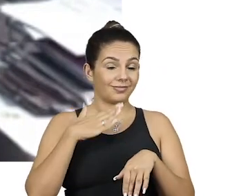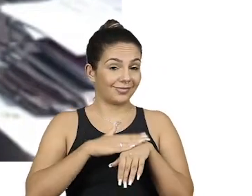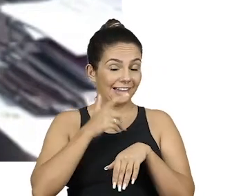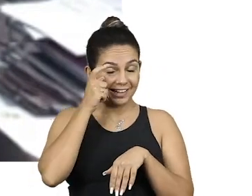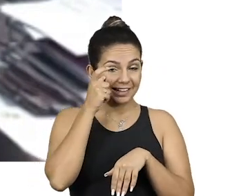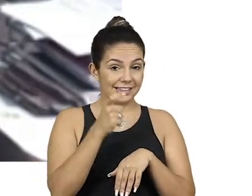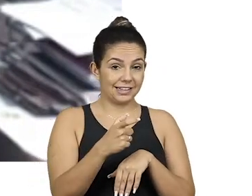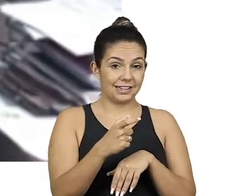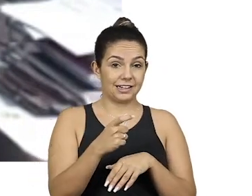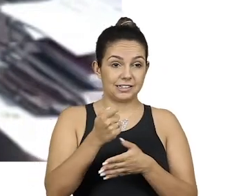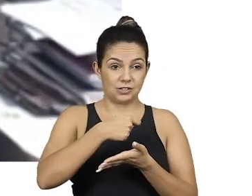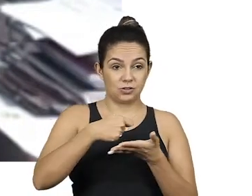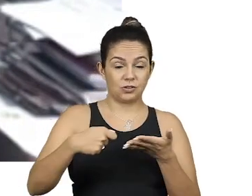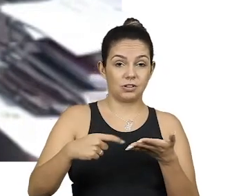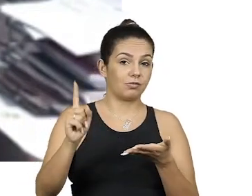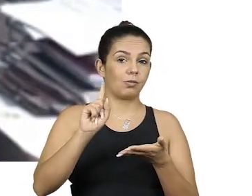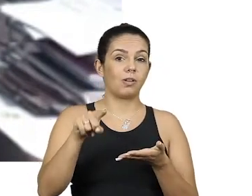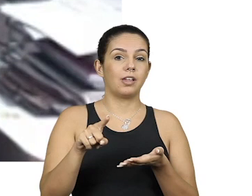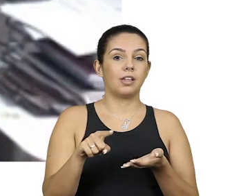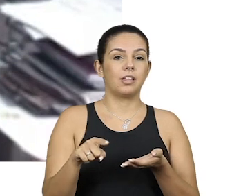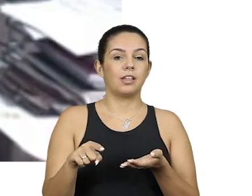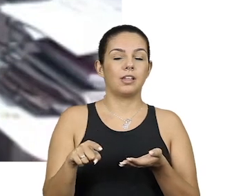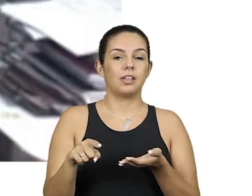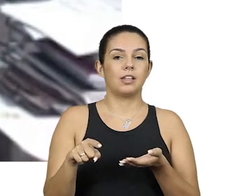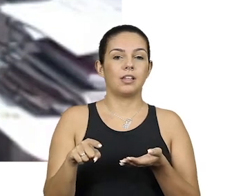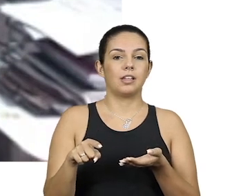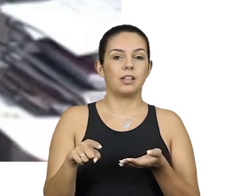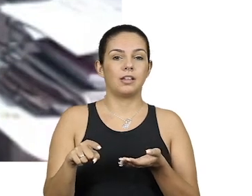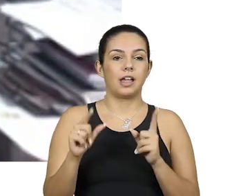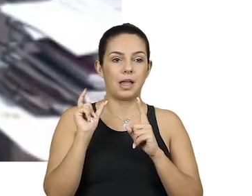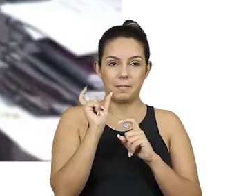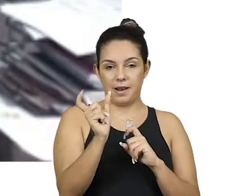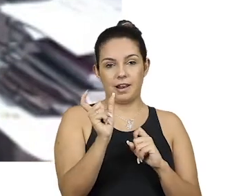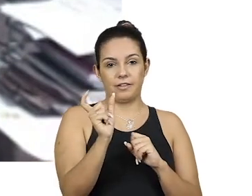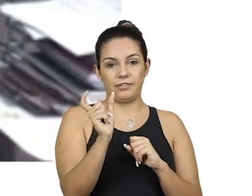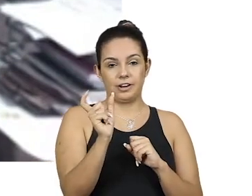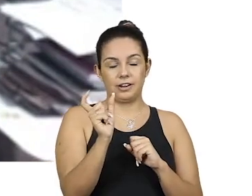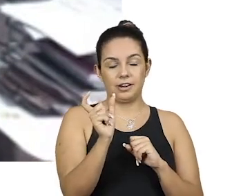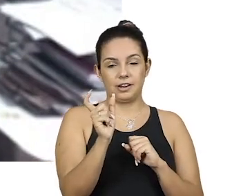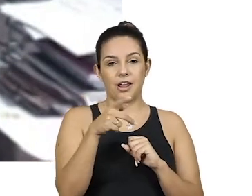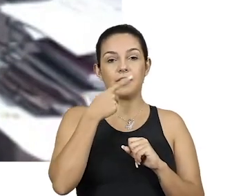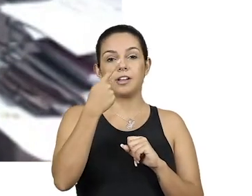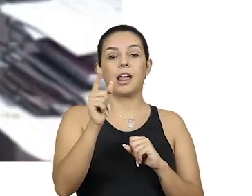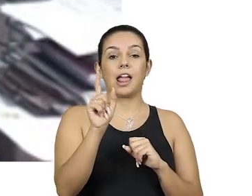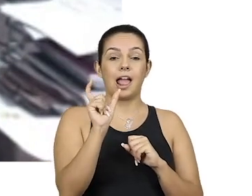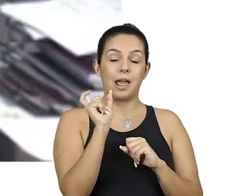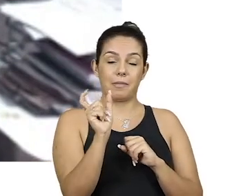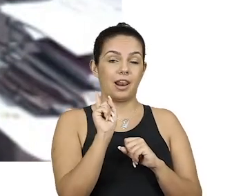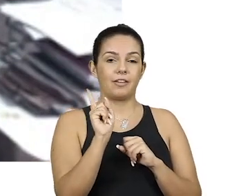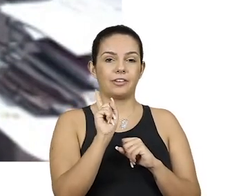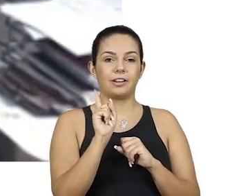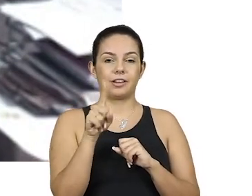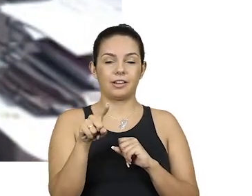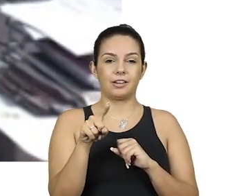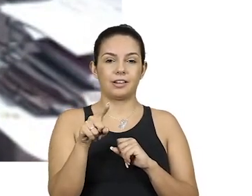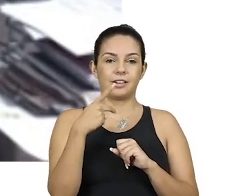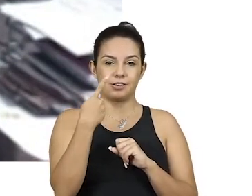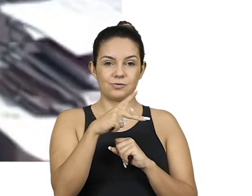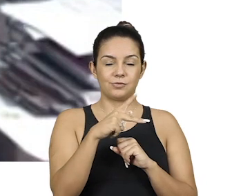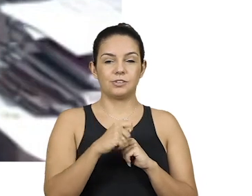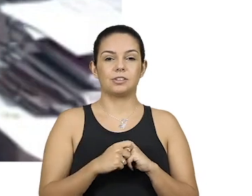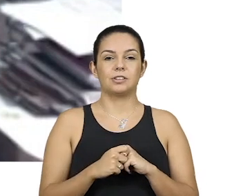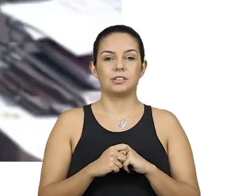escritor não é a palavra, é a sua